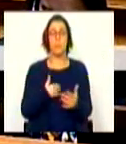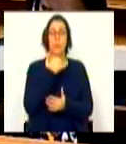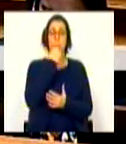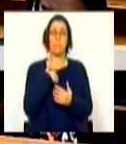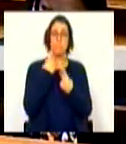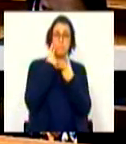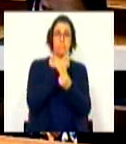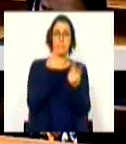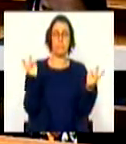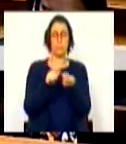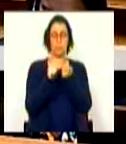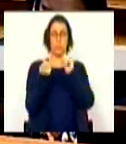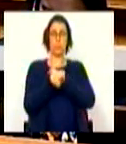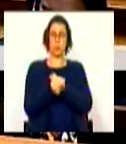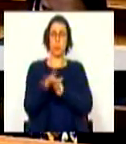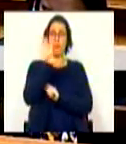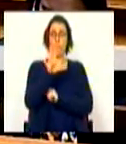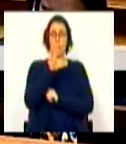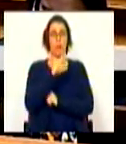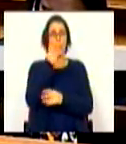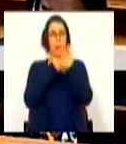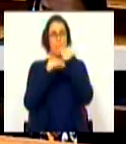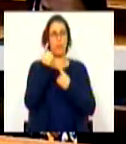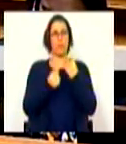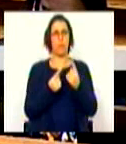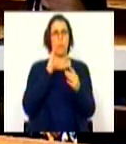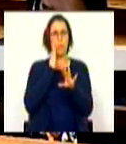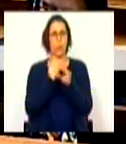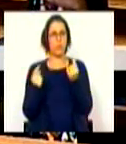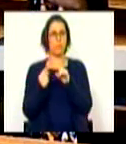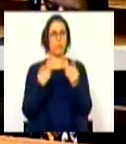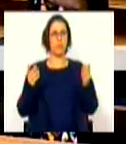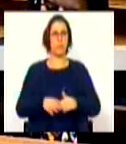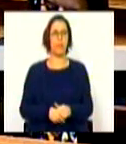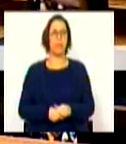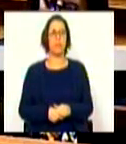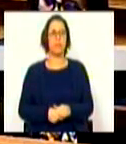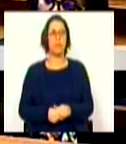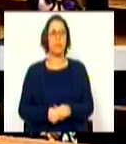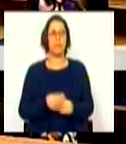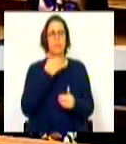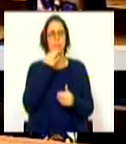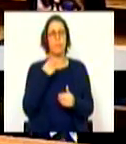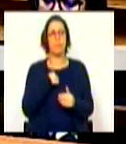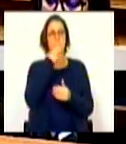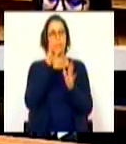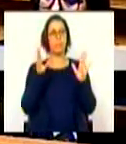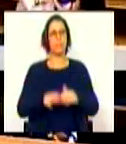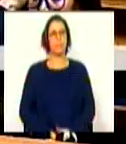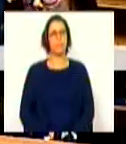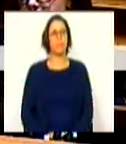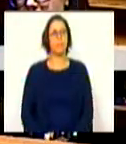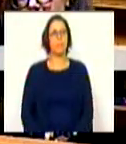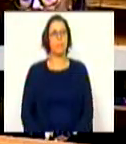que vejo que o tom mudou e que se aprendeu alguma coisa com o último debate. Eu devo dizer que,